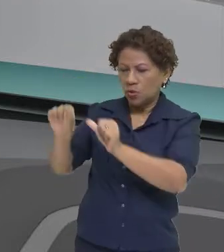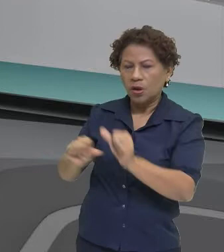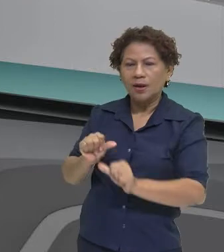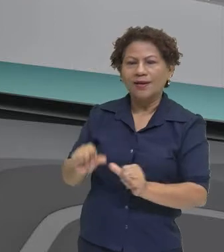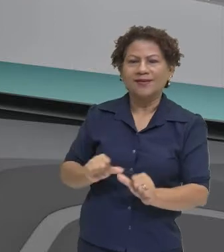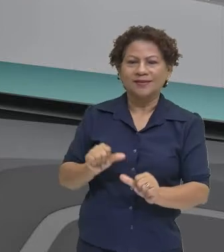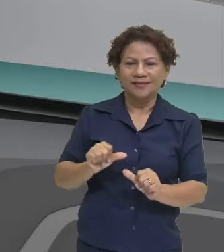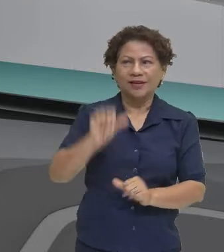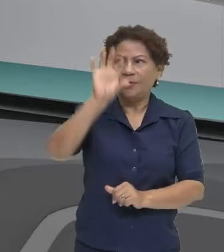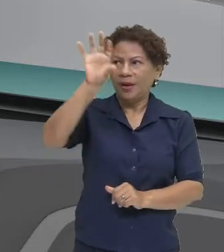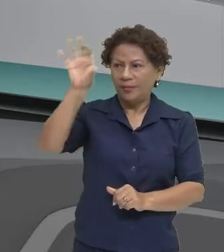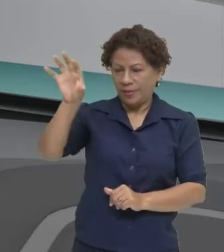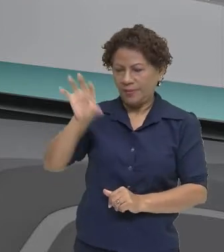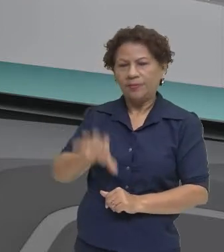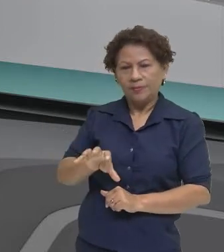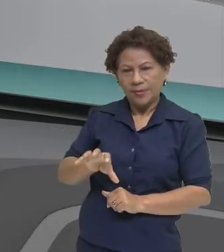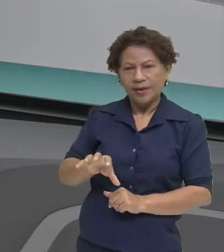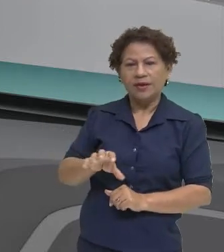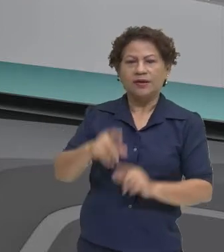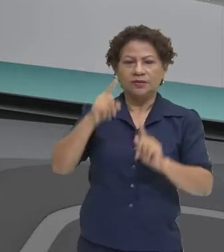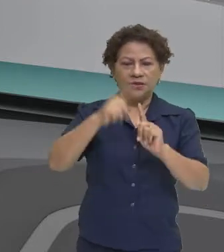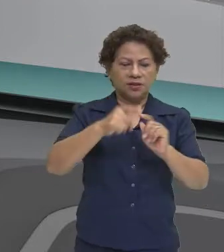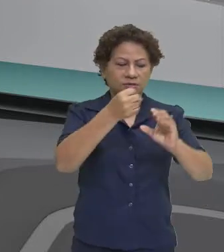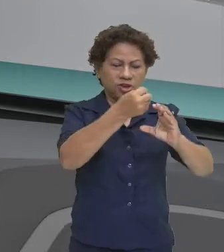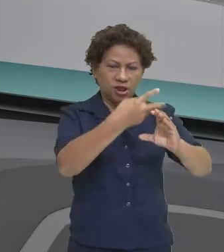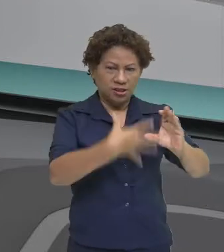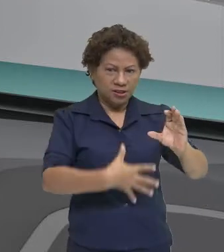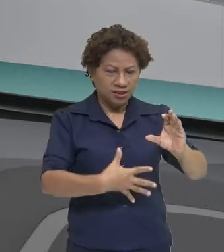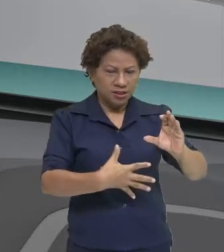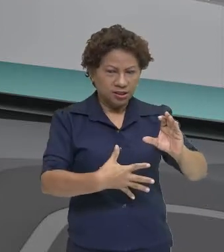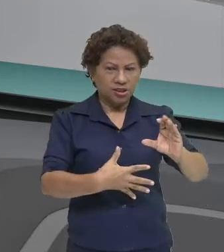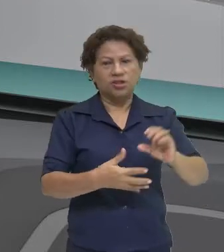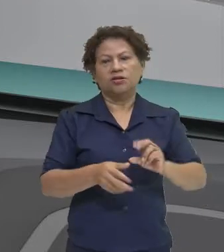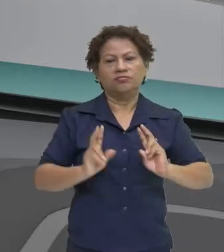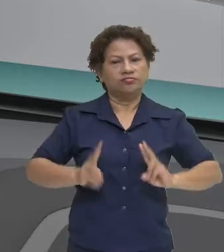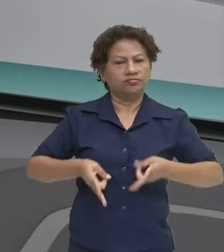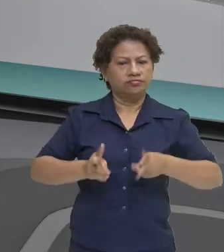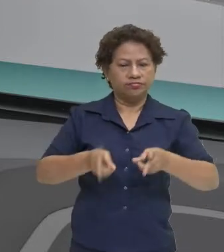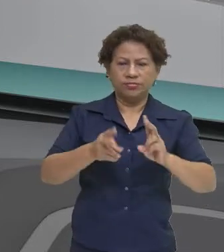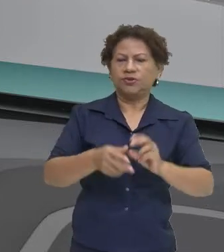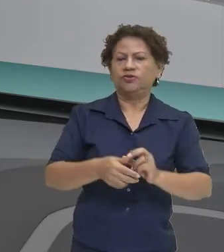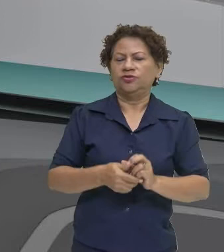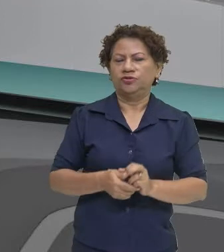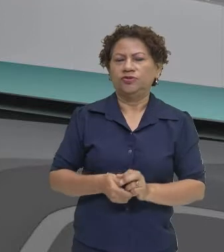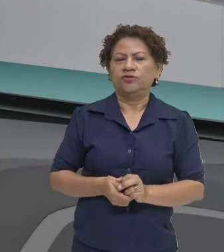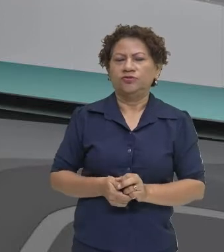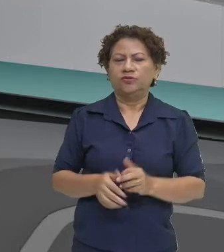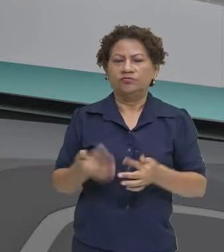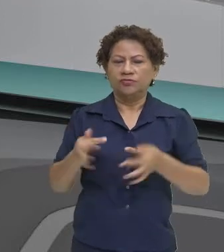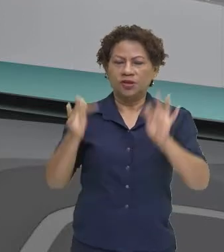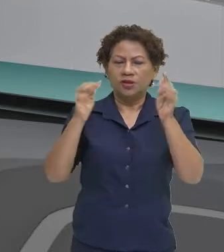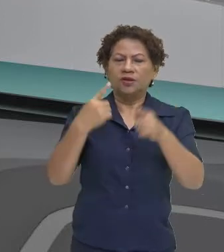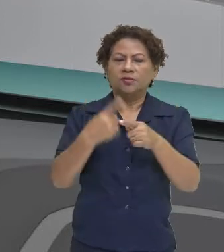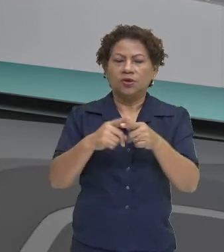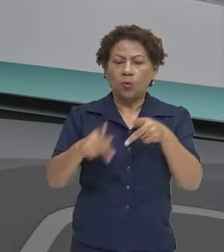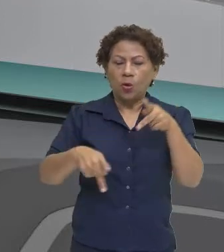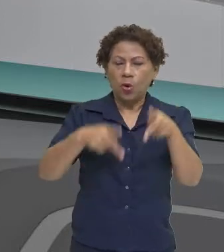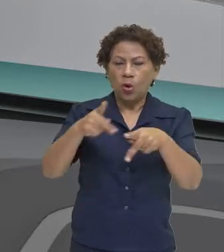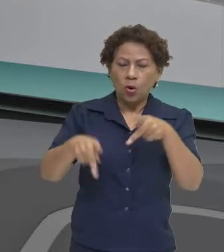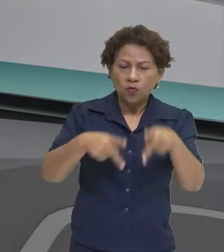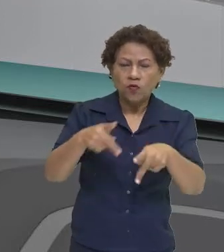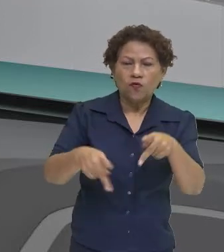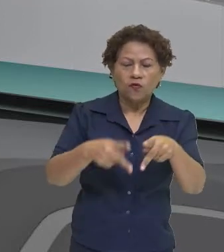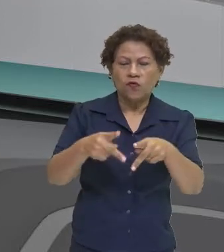suas características, mas eles não vão perder a essência, porque eles foram acolhidos pelo povo. E foram passadas